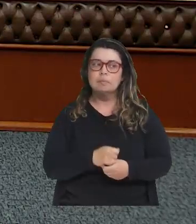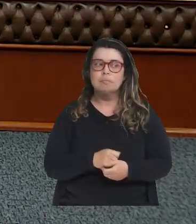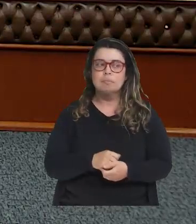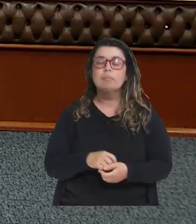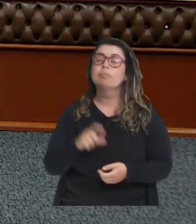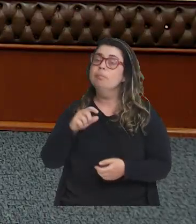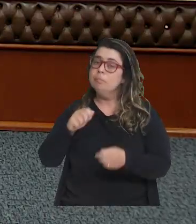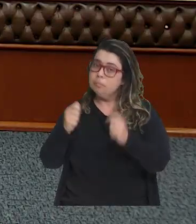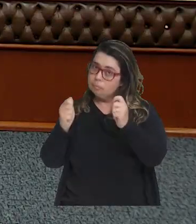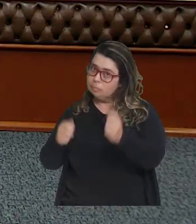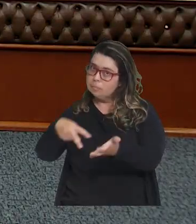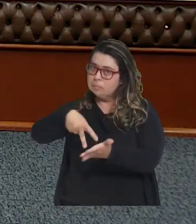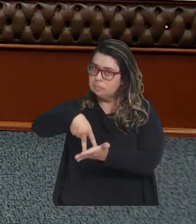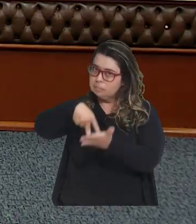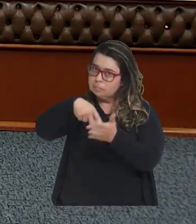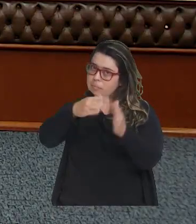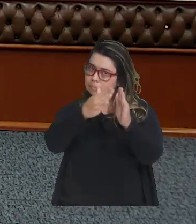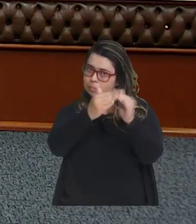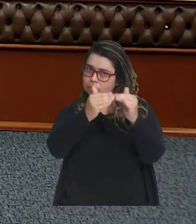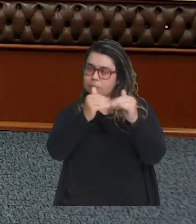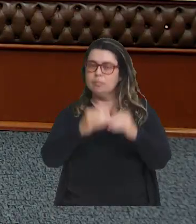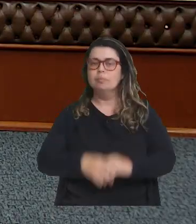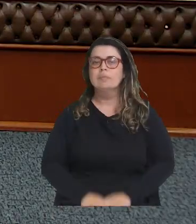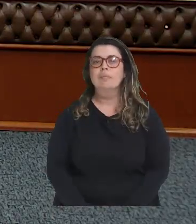por gentileza.